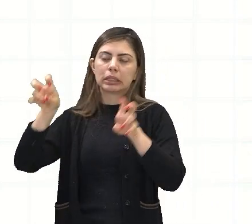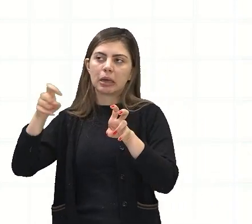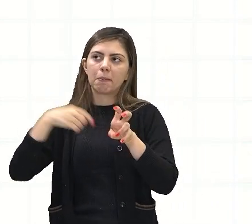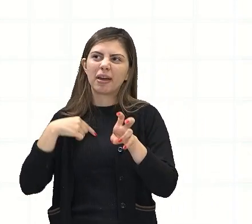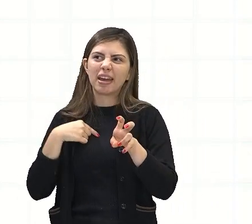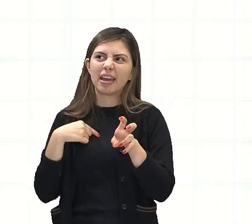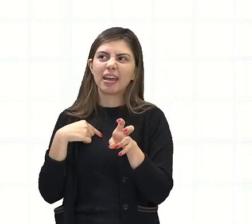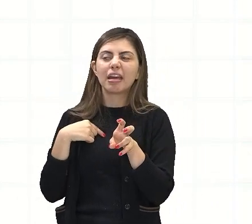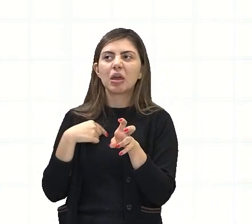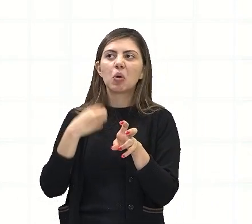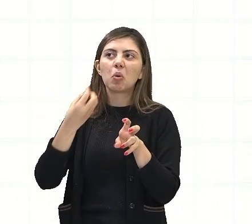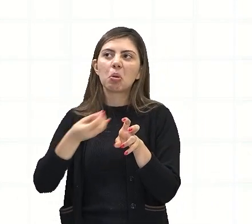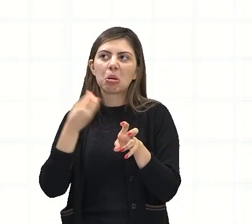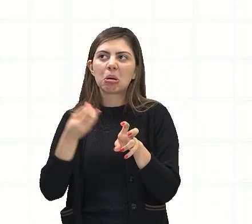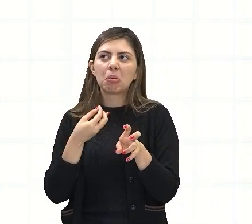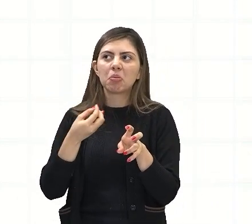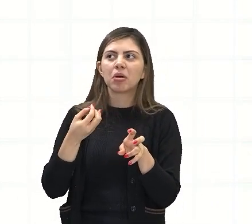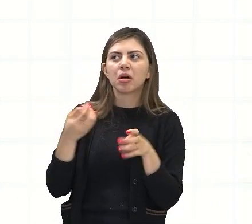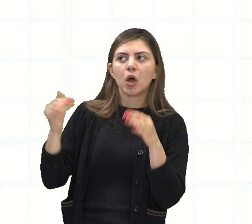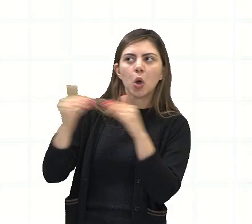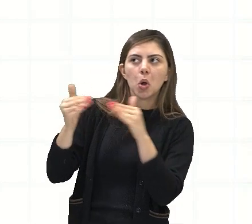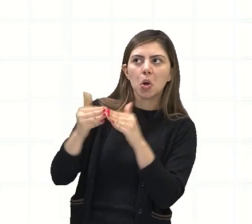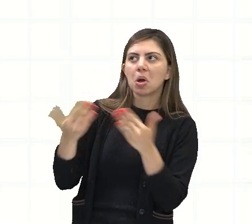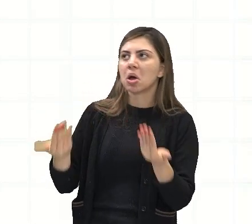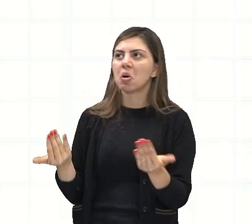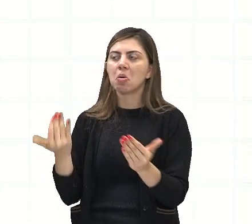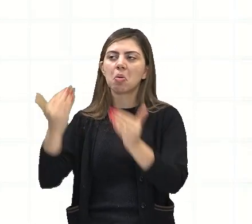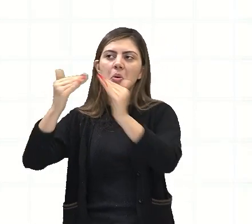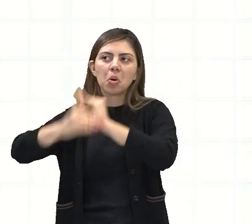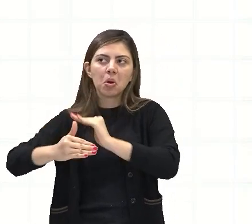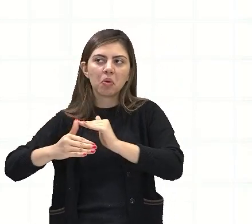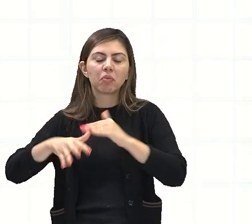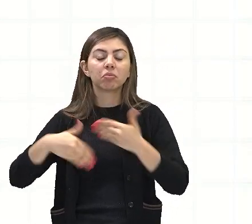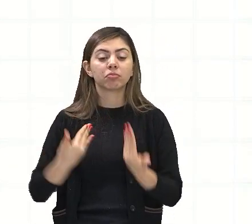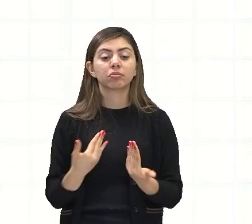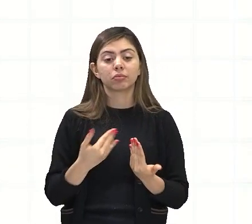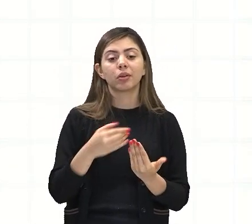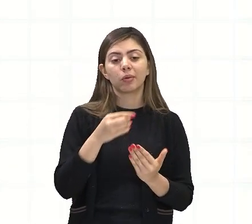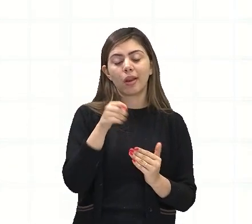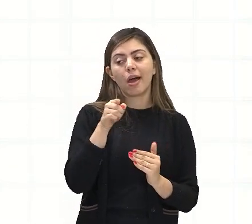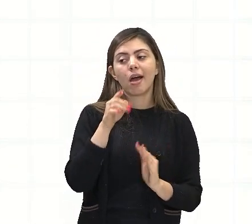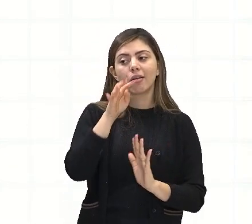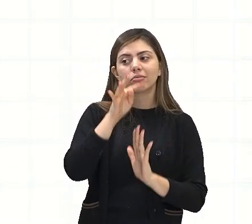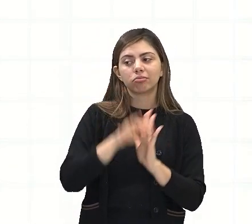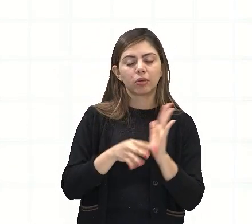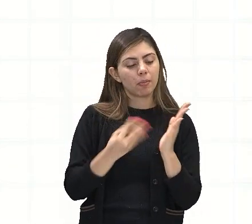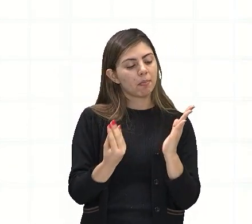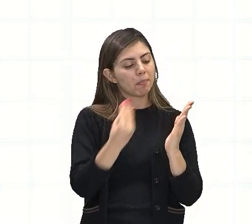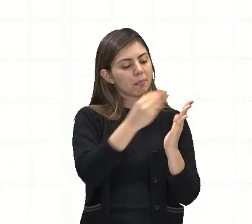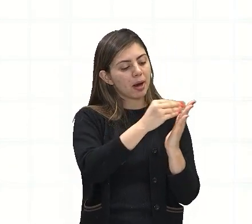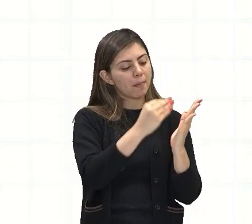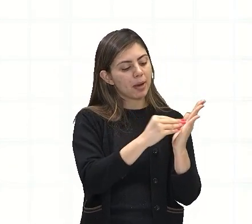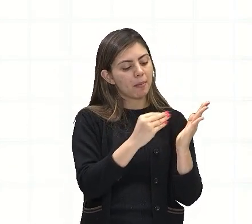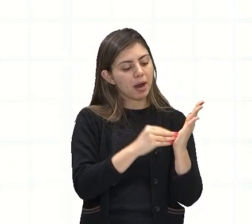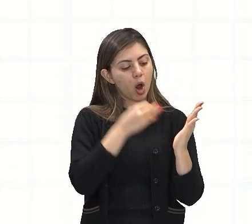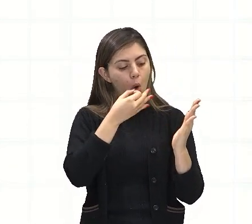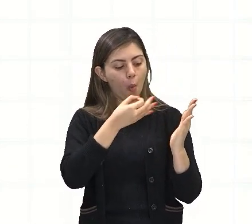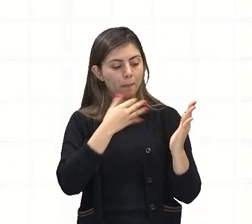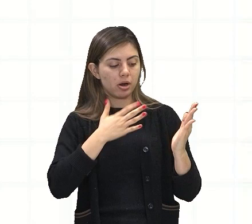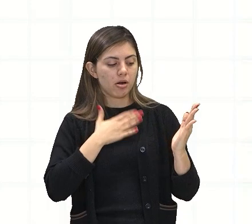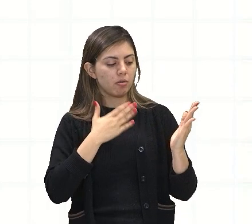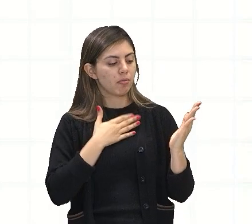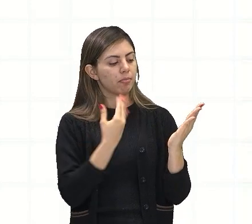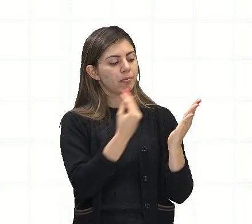uma posição sobre esse texto, se está de acordo ou não, e vai basear a argumentação, vai basear